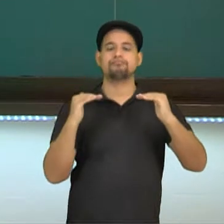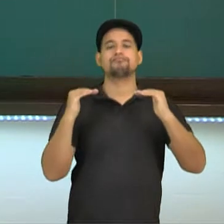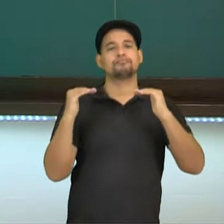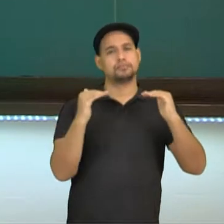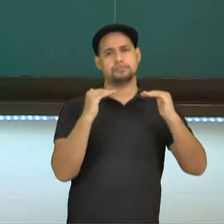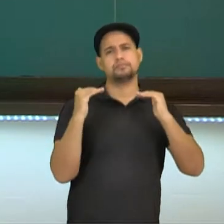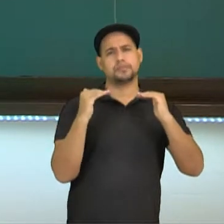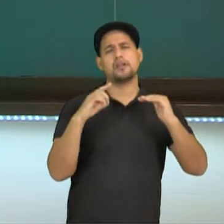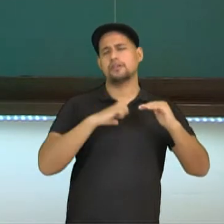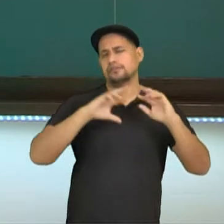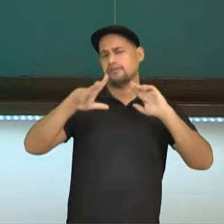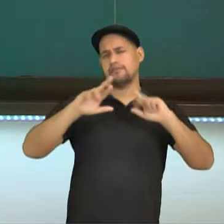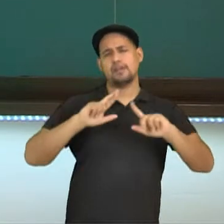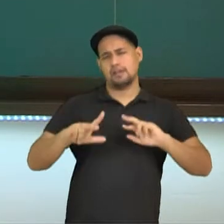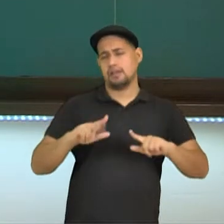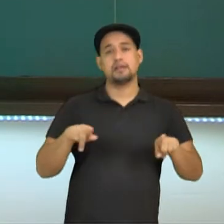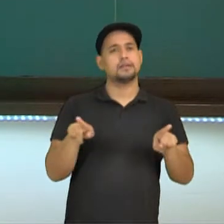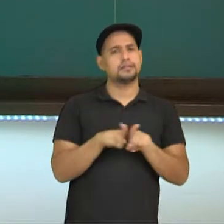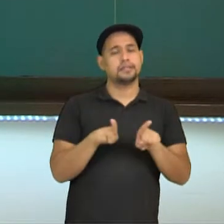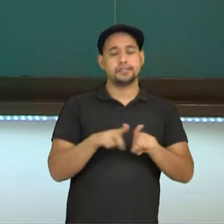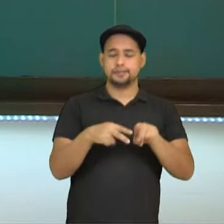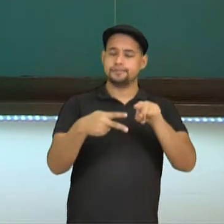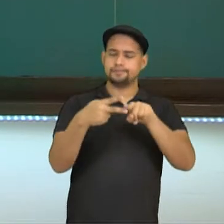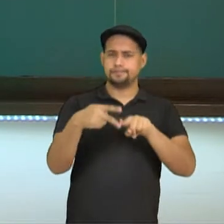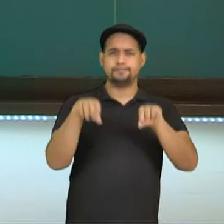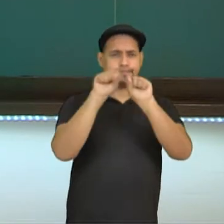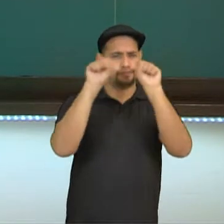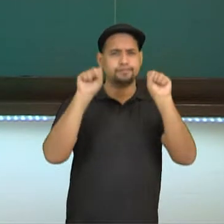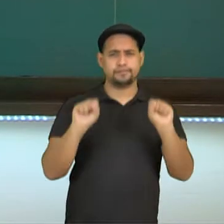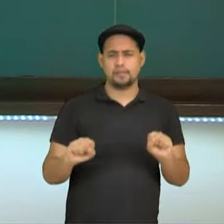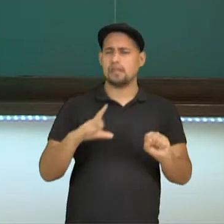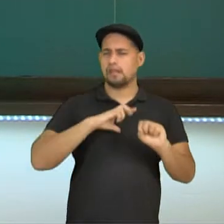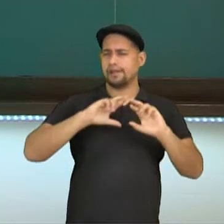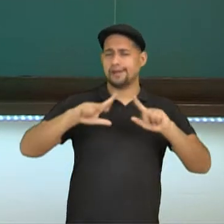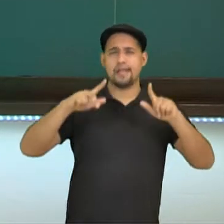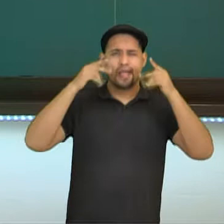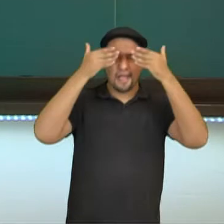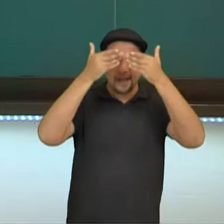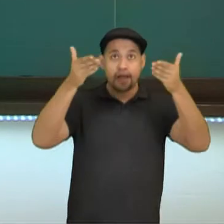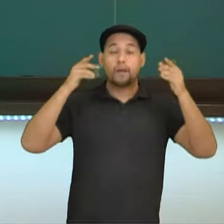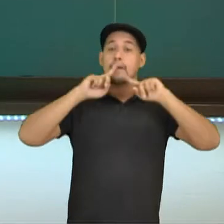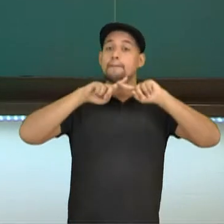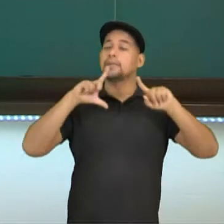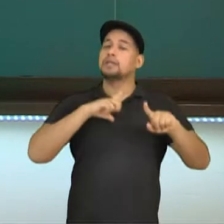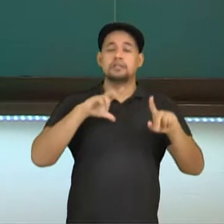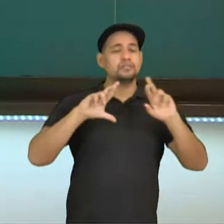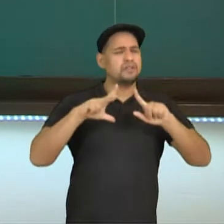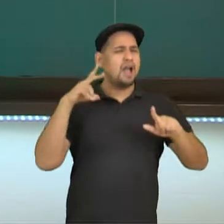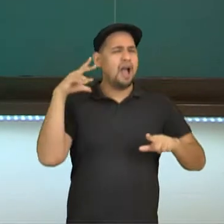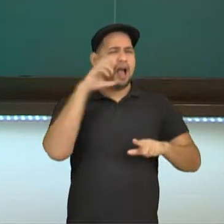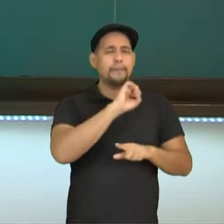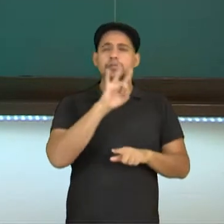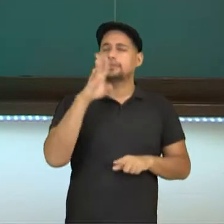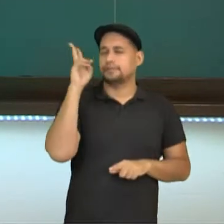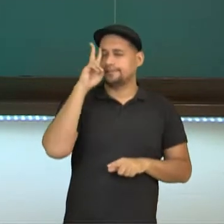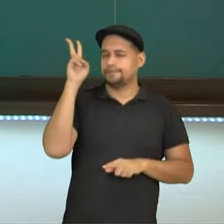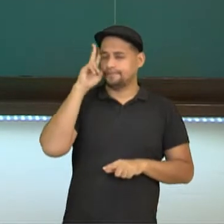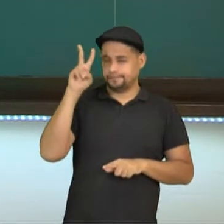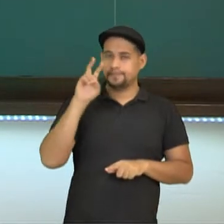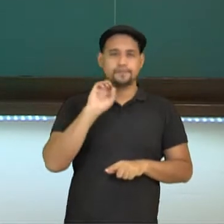mais diferenças, a definição desses dois sistemas socioeconômicos é muito mais ampla, mas aqui uma diferença rápida para você